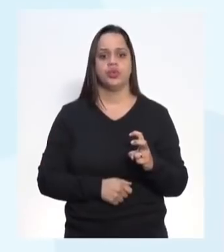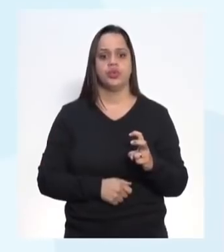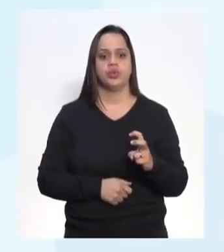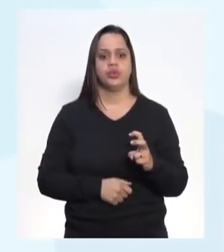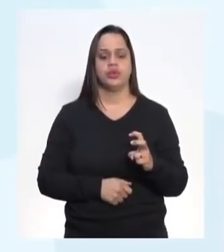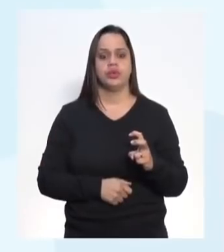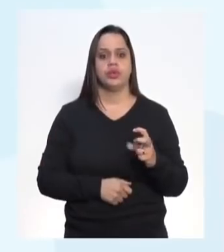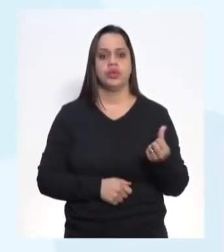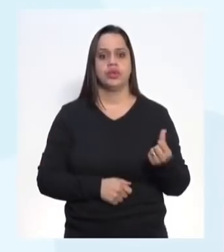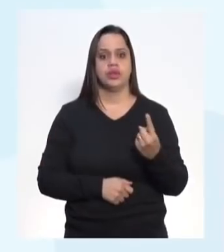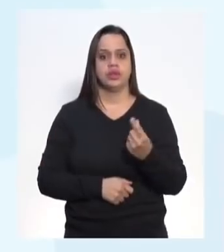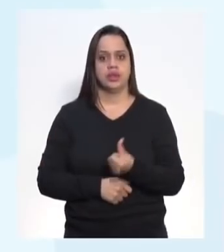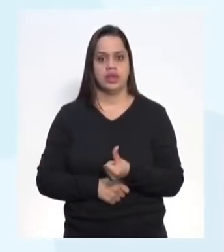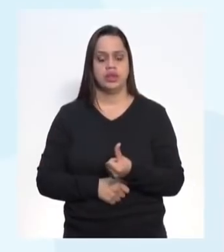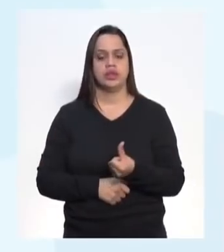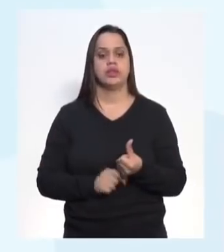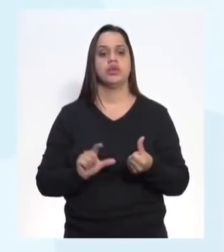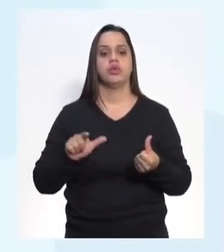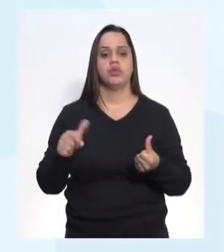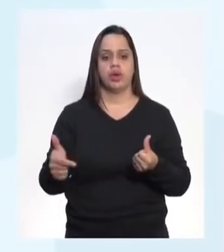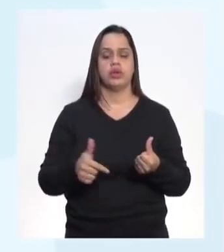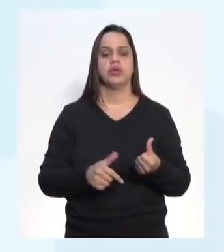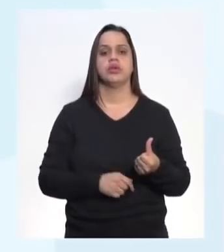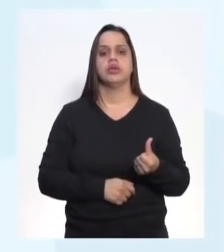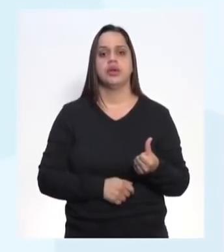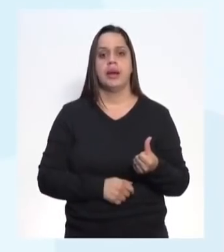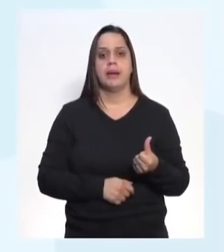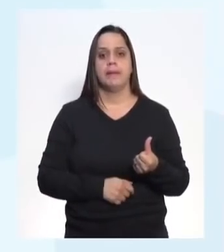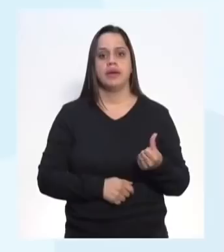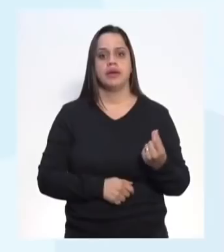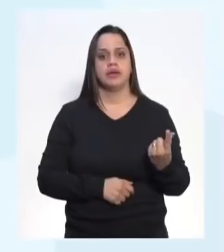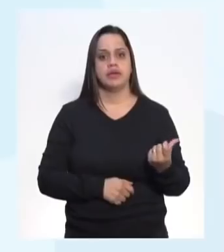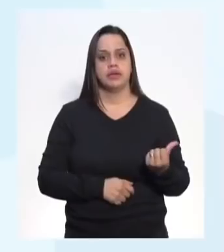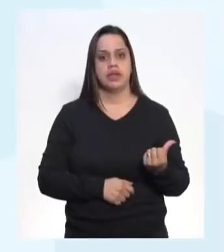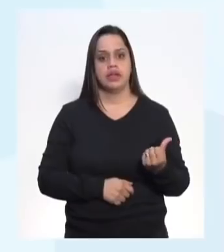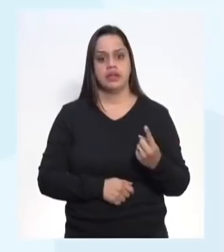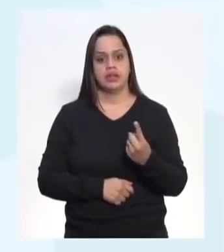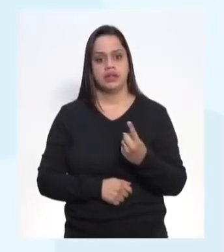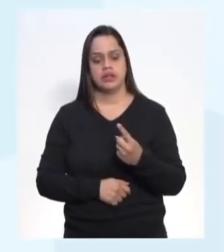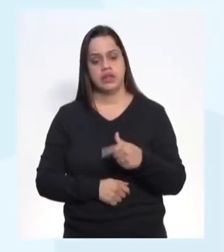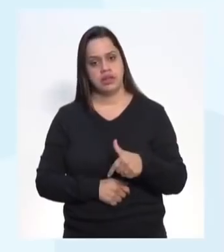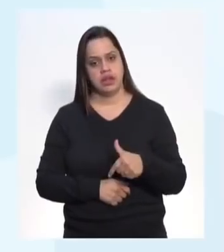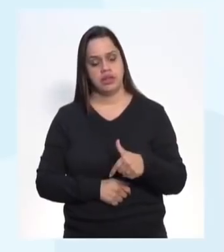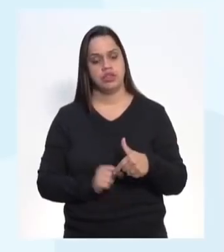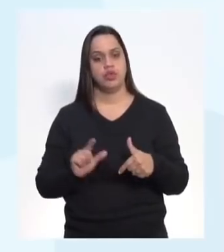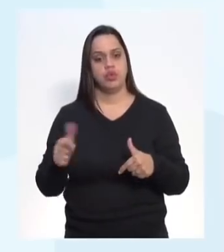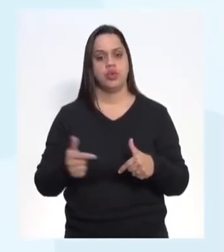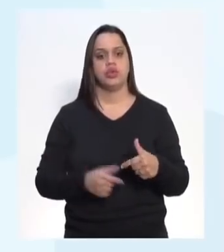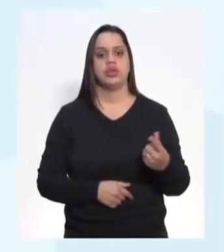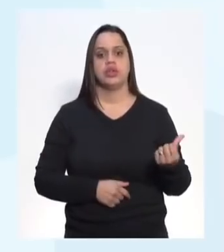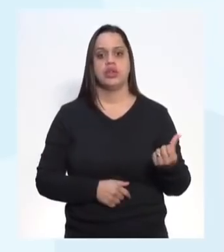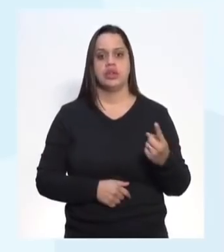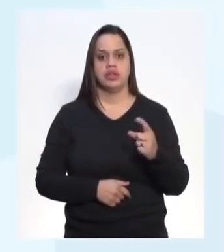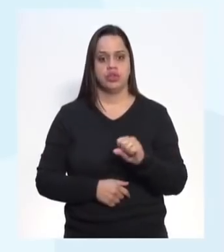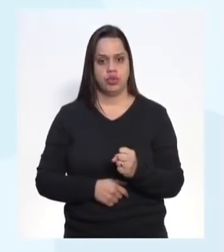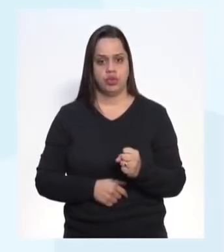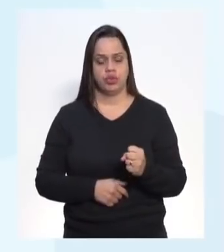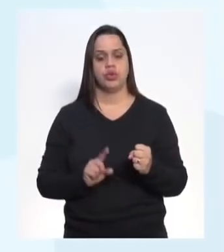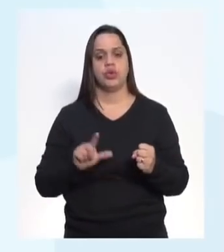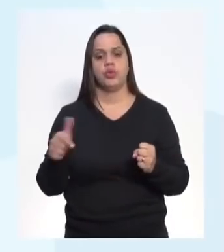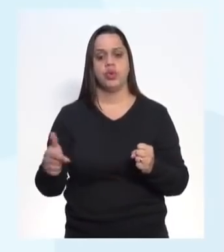como 616. O próximo, como 617. 618